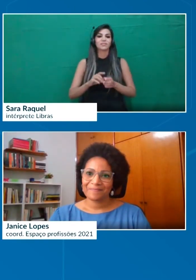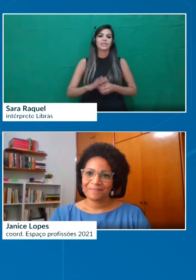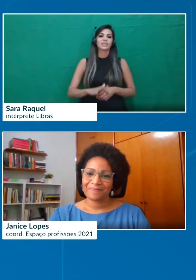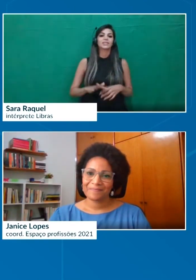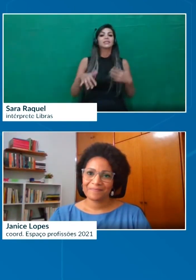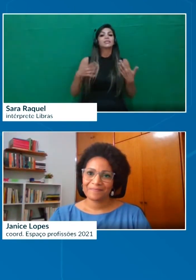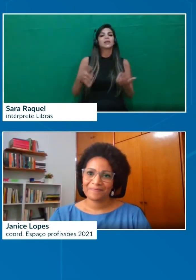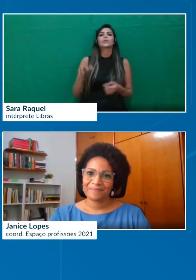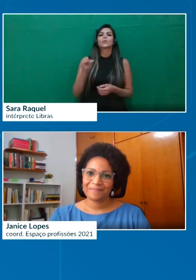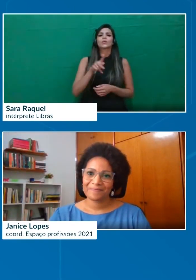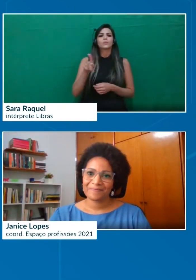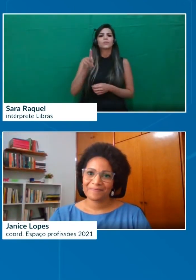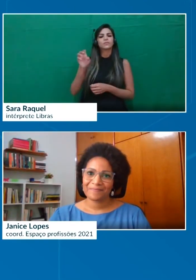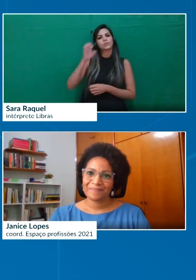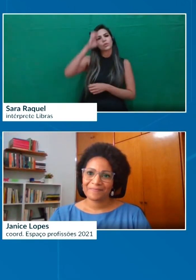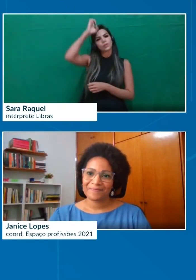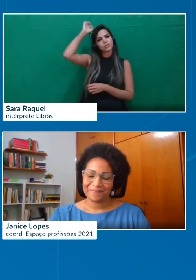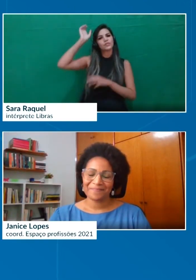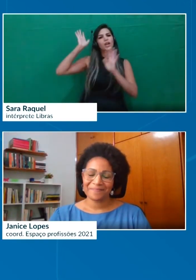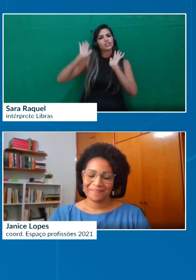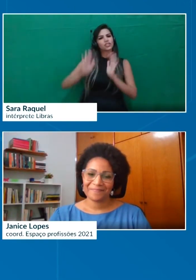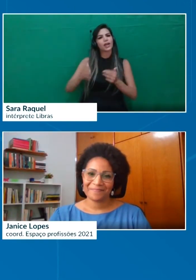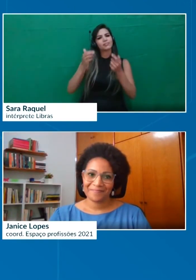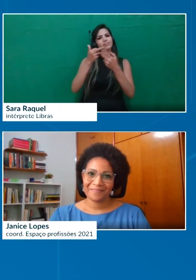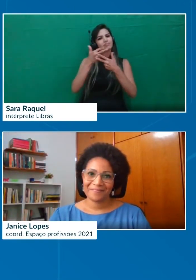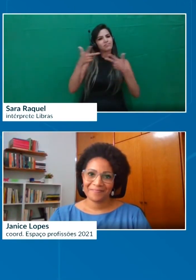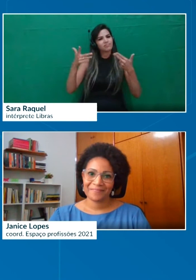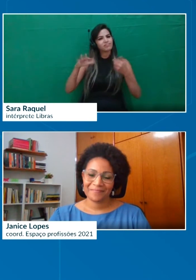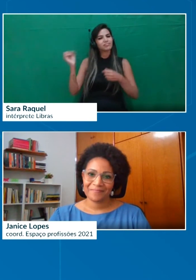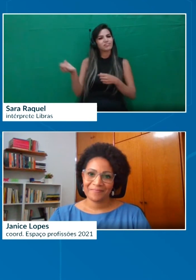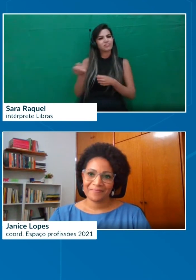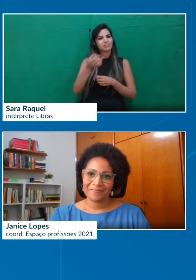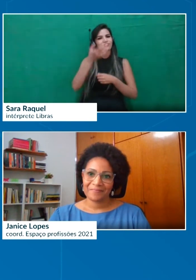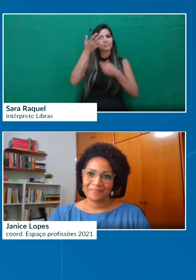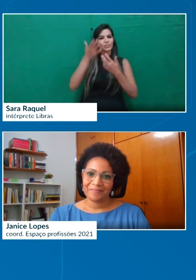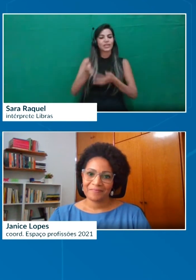trouxe aí essas novidades, né, que foram